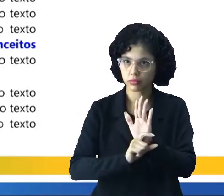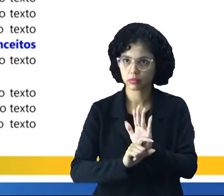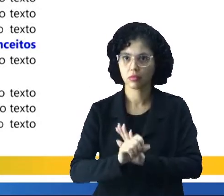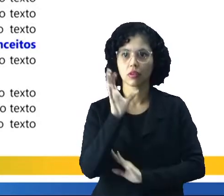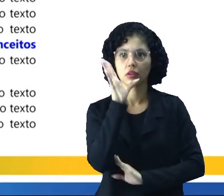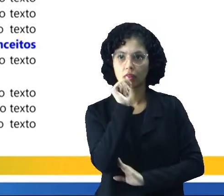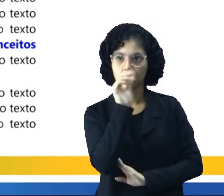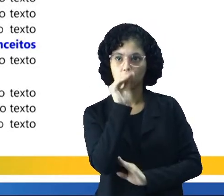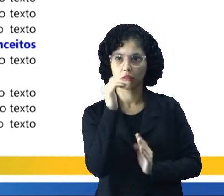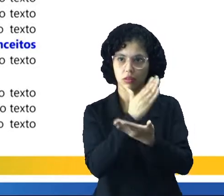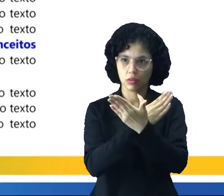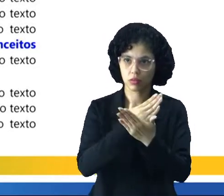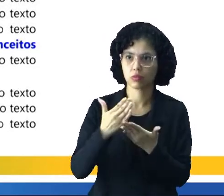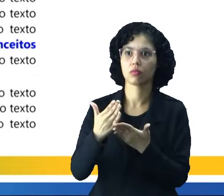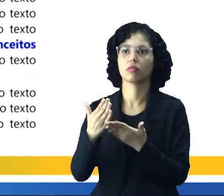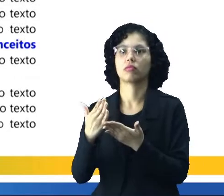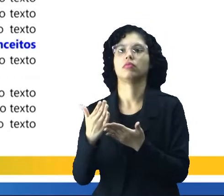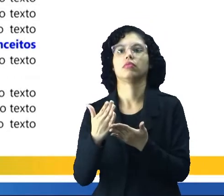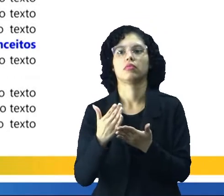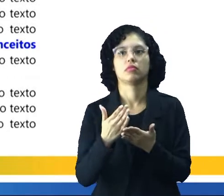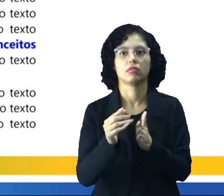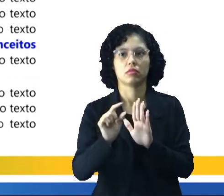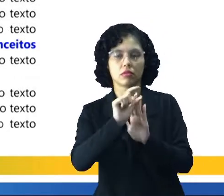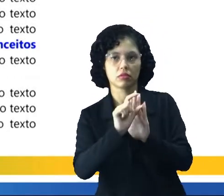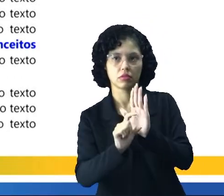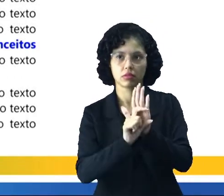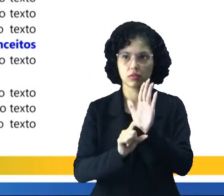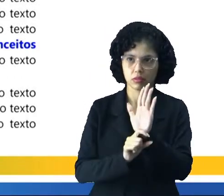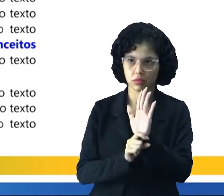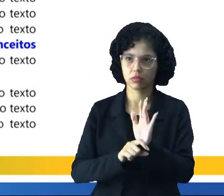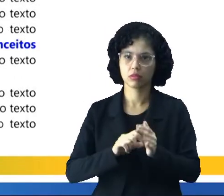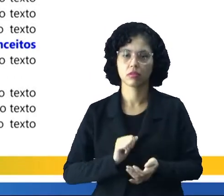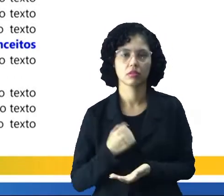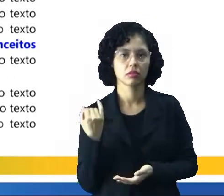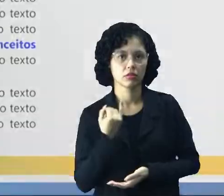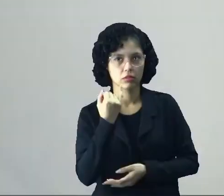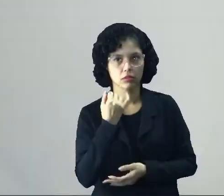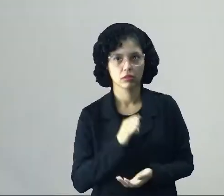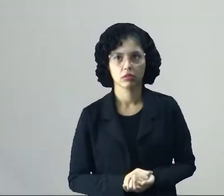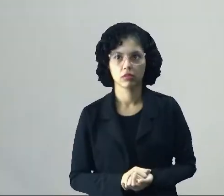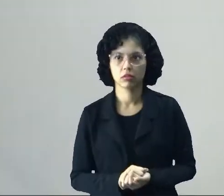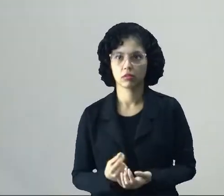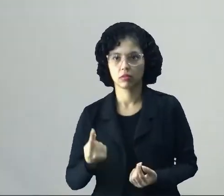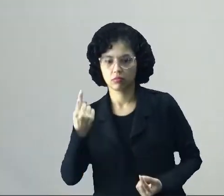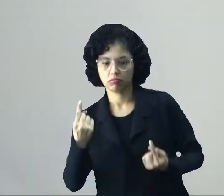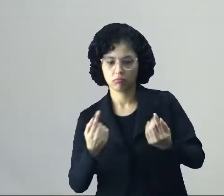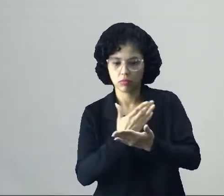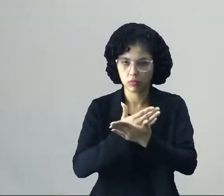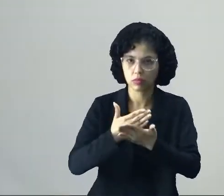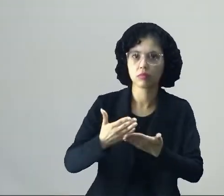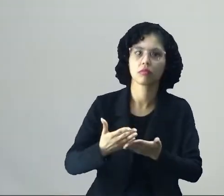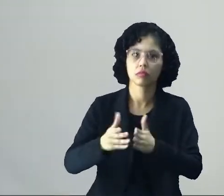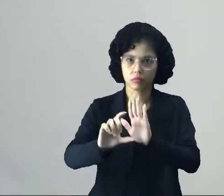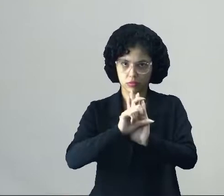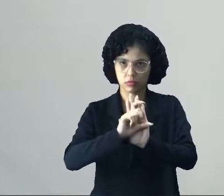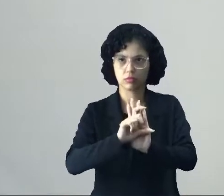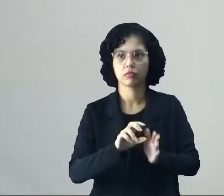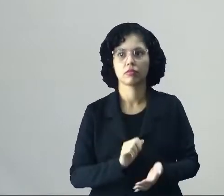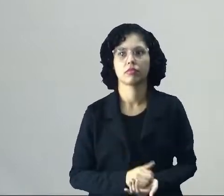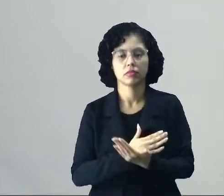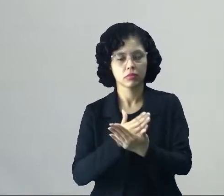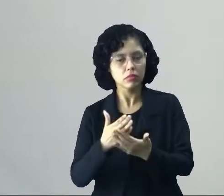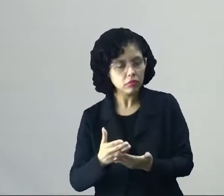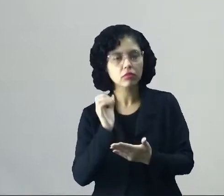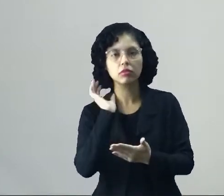o de laranjado você precisa utilizar entre os parágrafos, principalmente para iniciar um parágrafo. Você